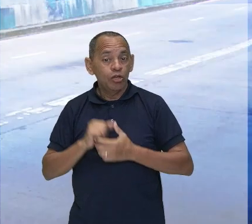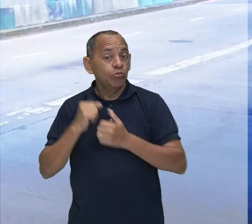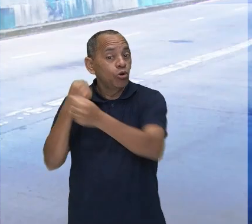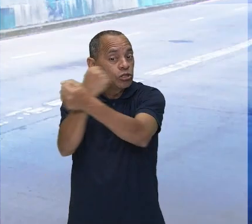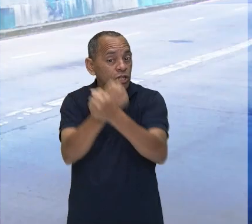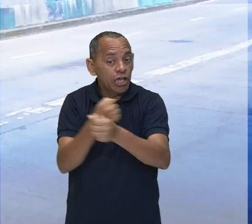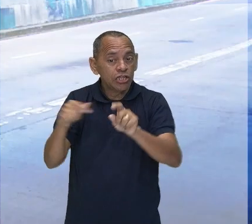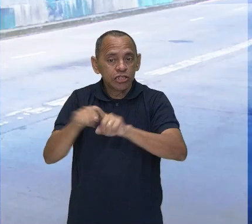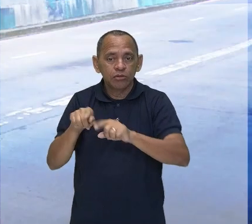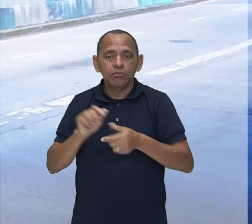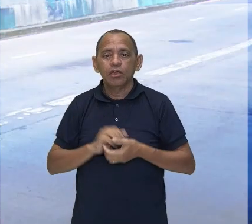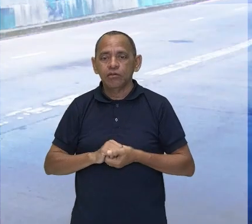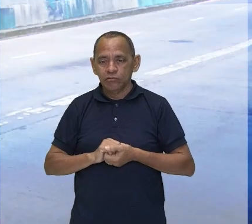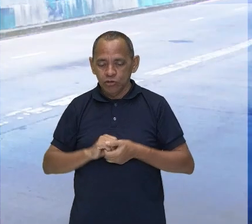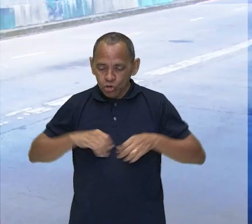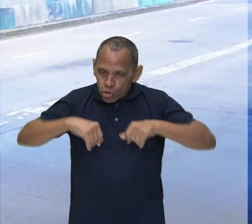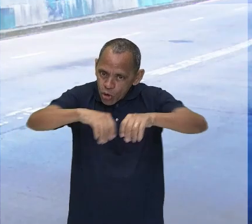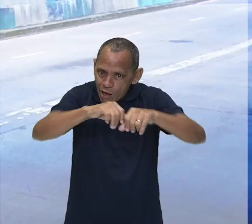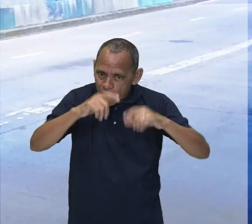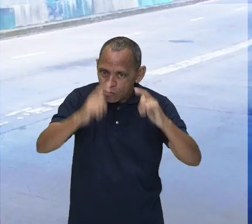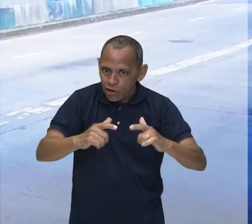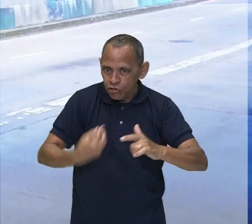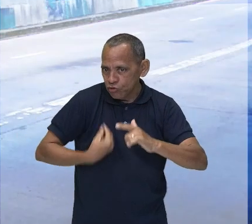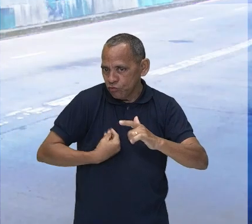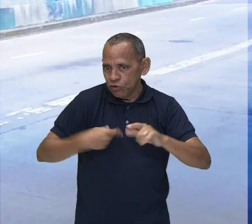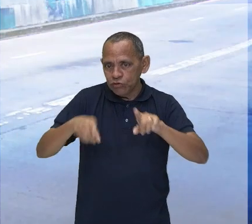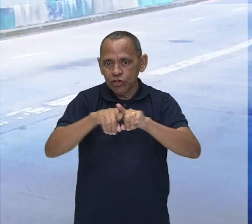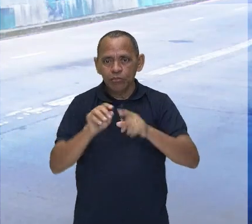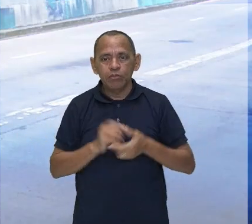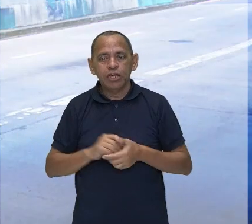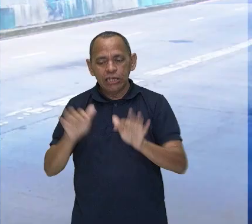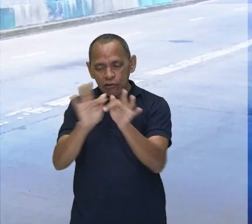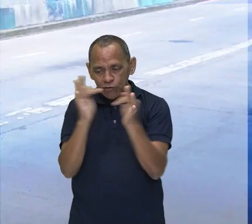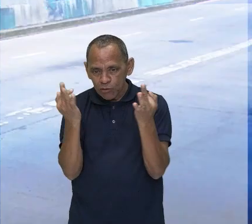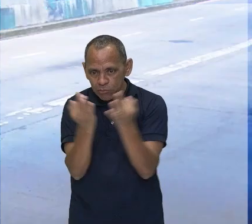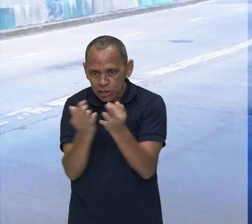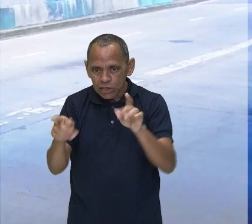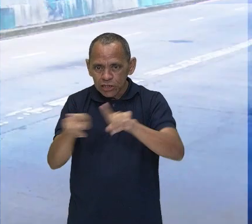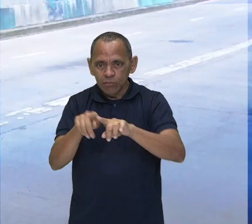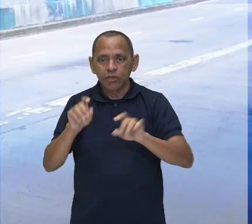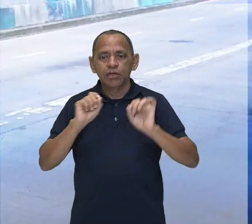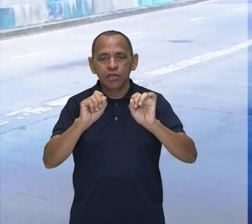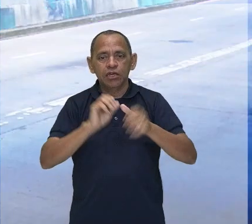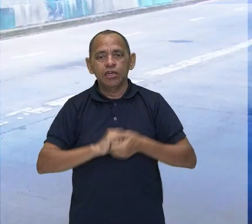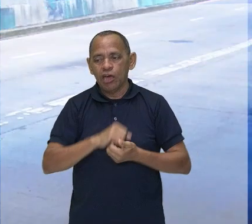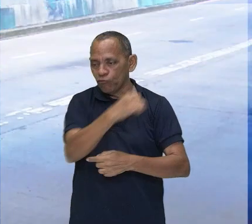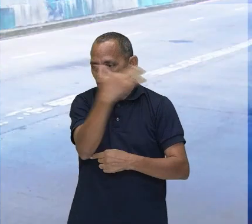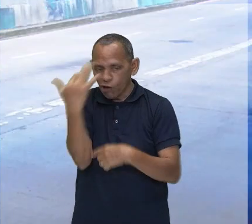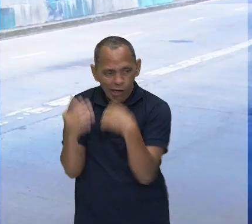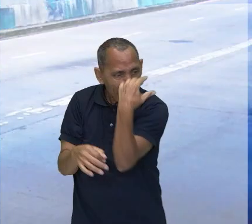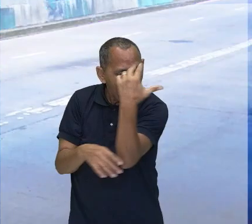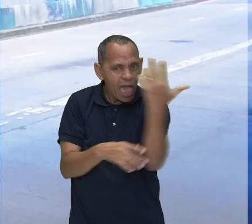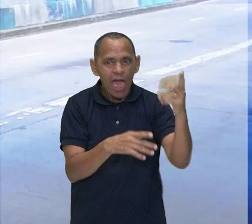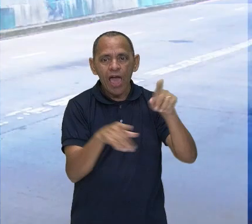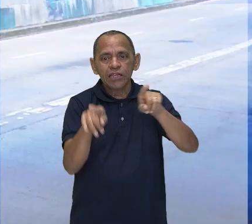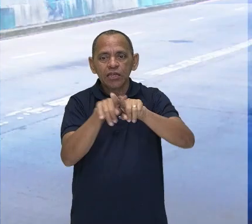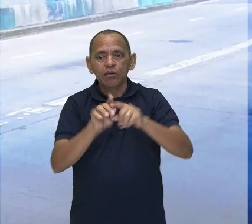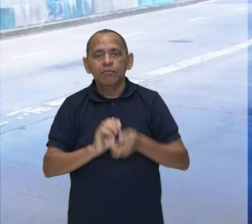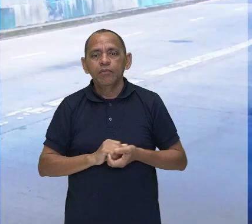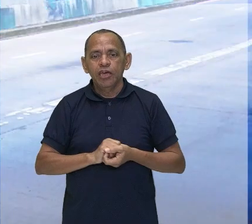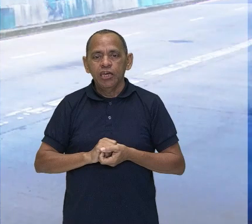cuida da família, e ele aprende isso desde cedo. Então ele já é ali um guerreiro lutando pela sua terra, pelo seu povo, a